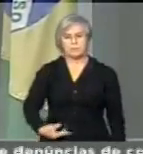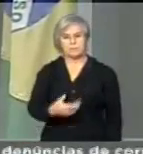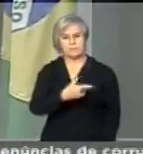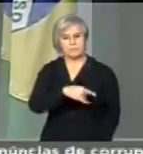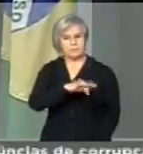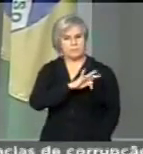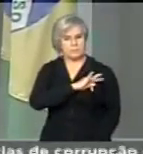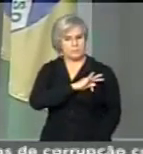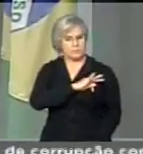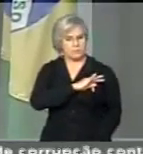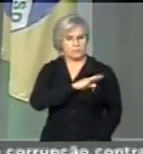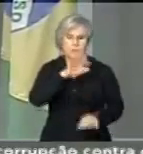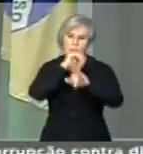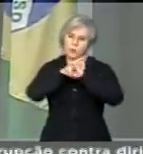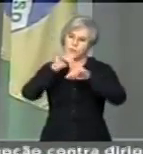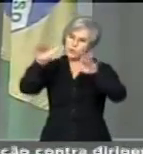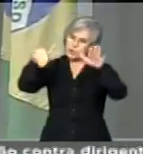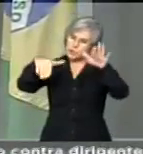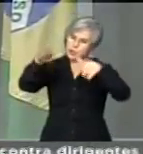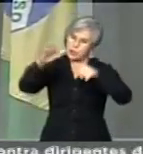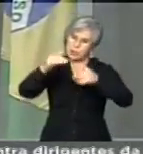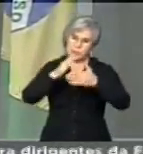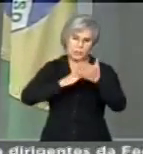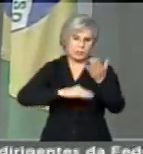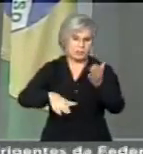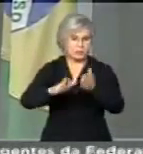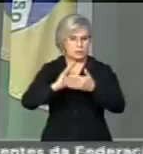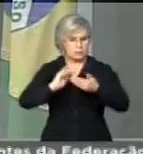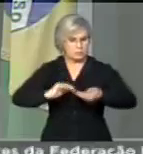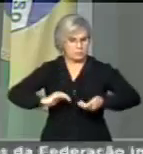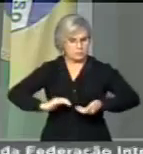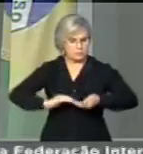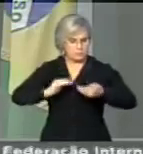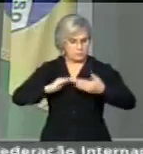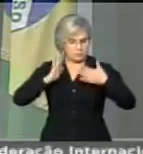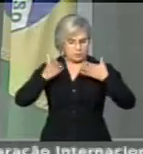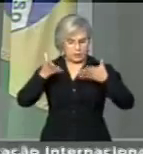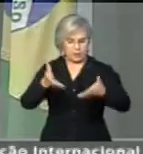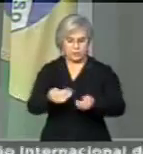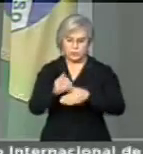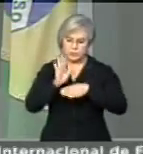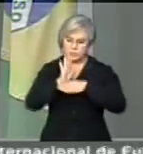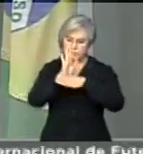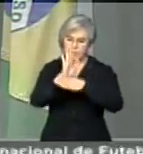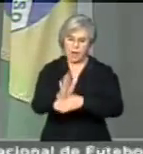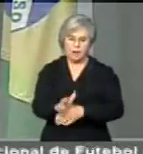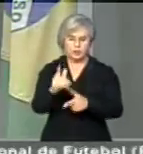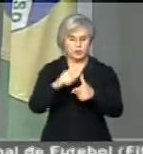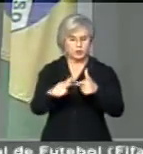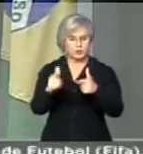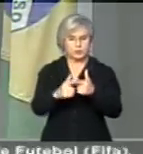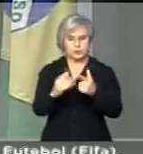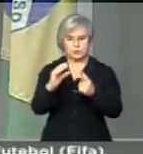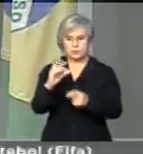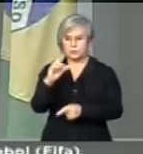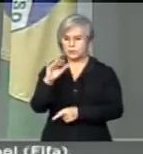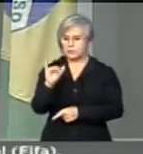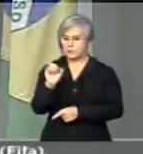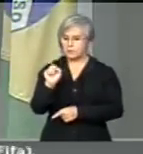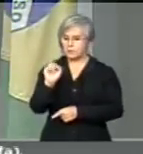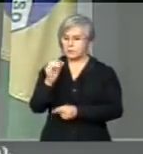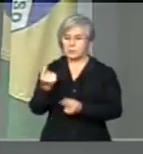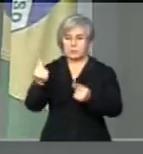o chamamento do Congresso para que participe e colabore com essa crise, a